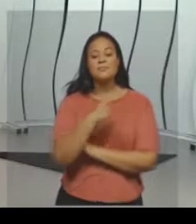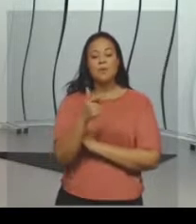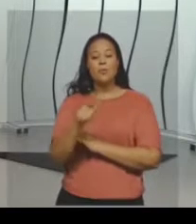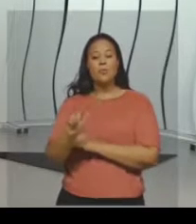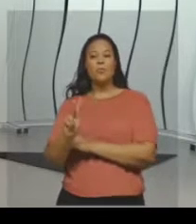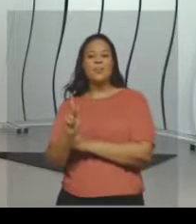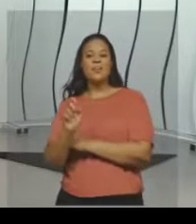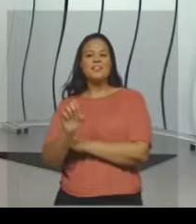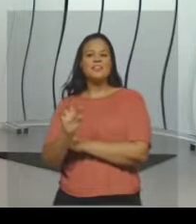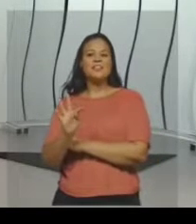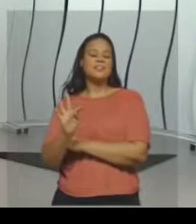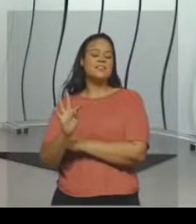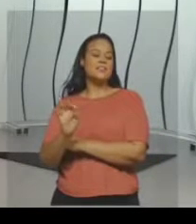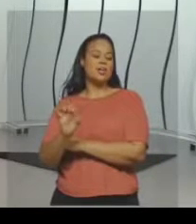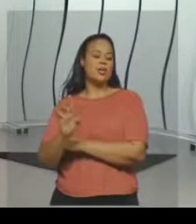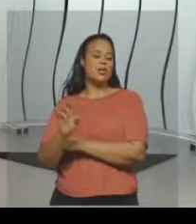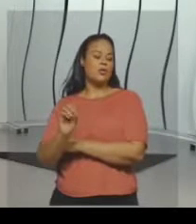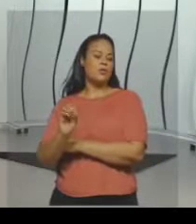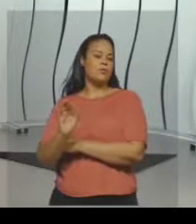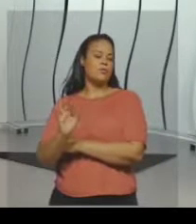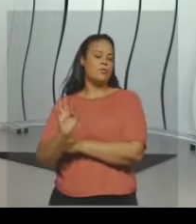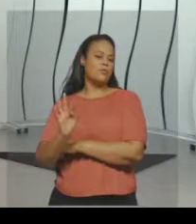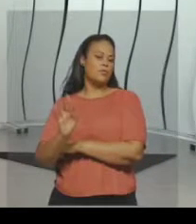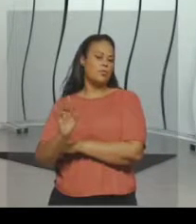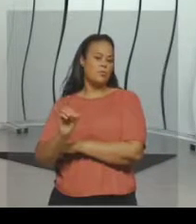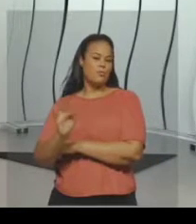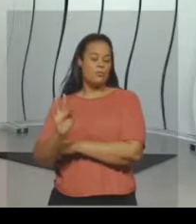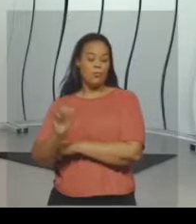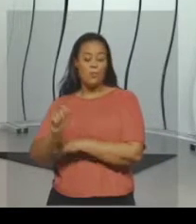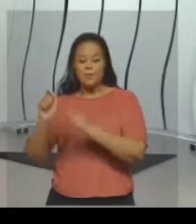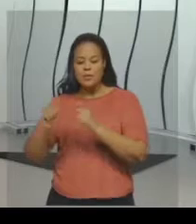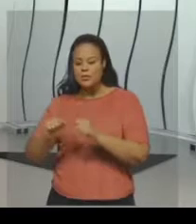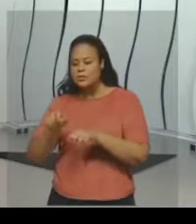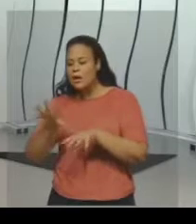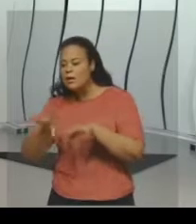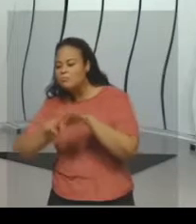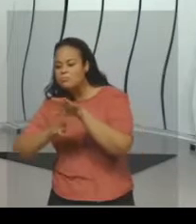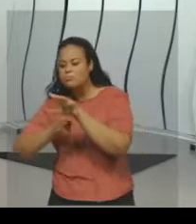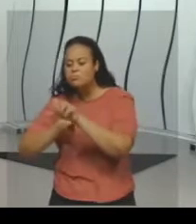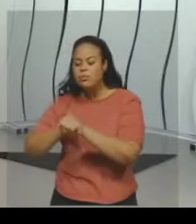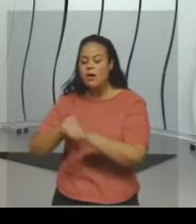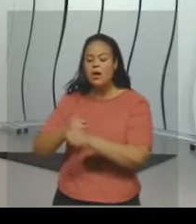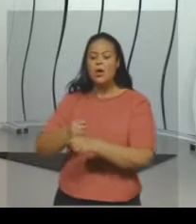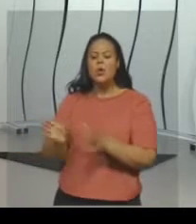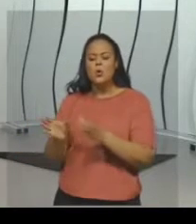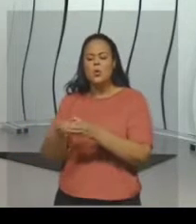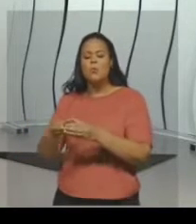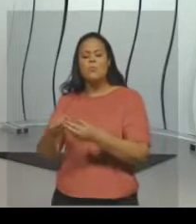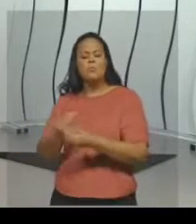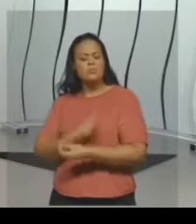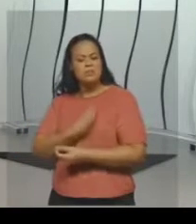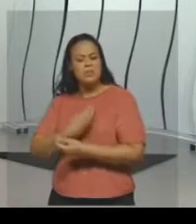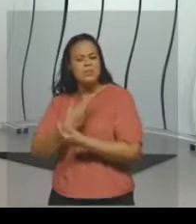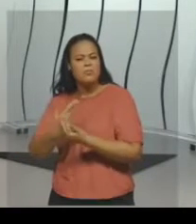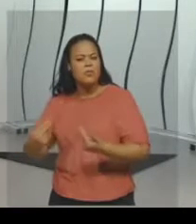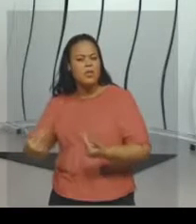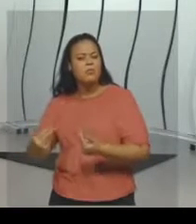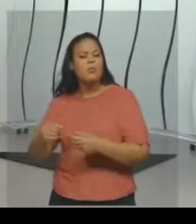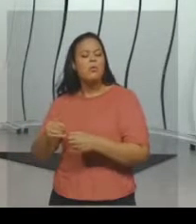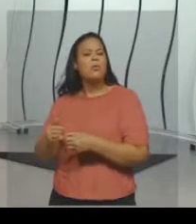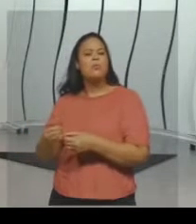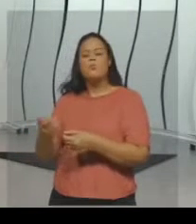heterotrófico ou heterótrofo significa que precisa de se alimentar de outro ser vivo ou de substâncias